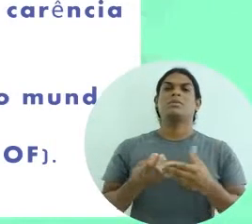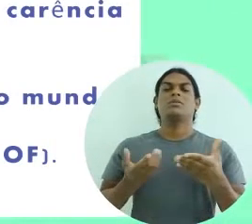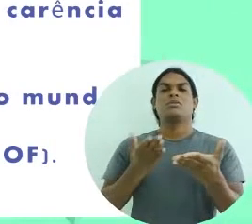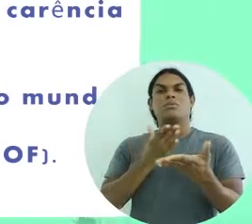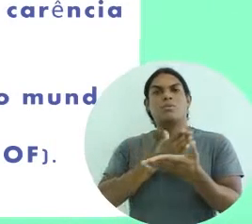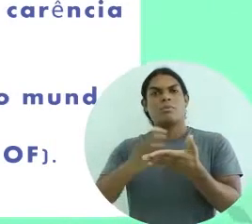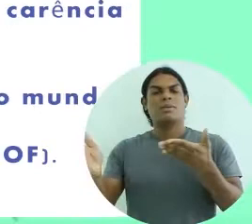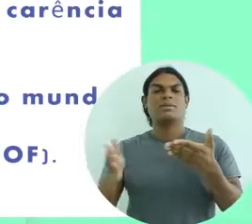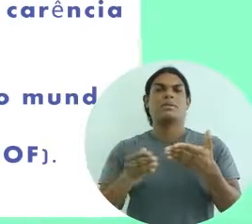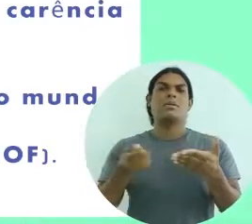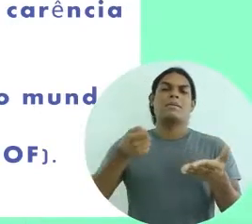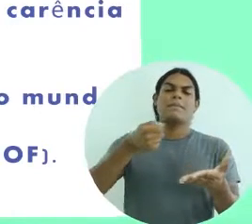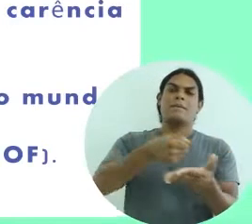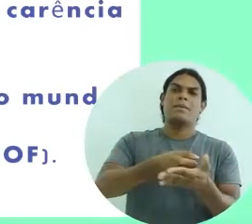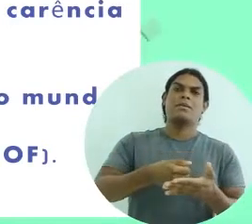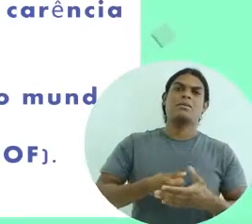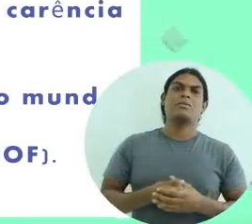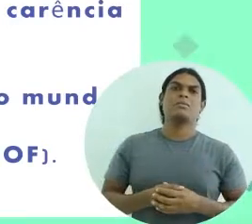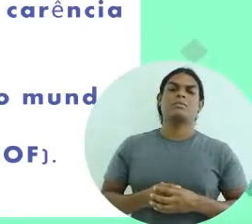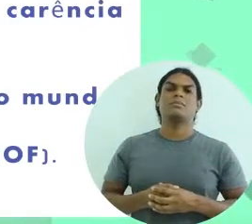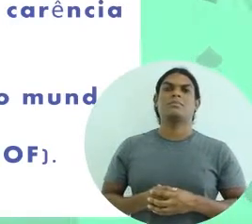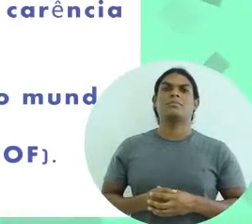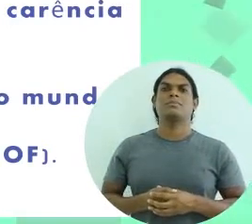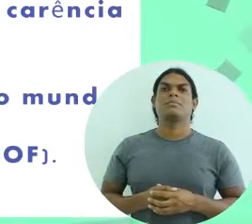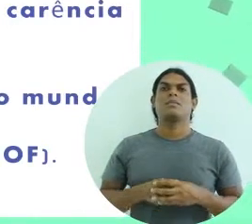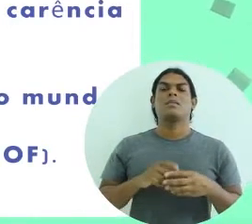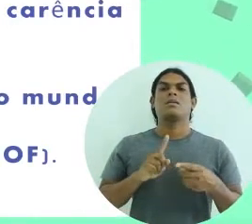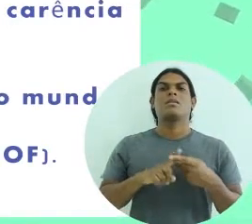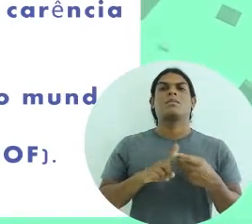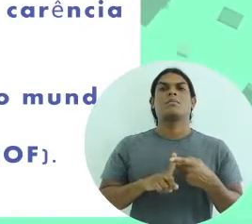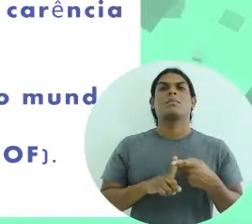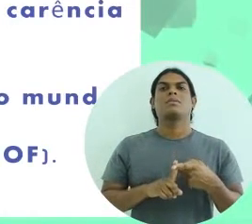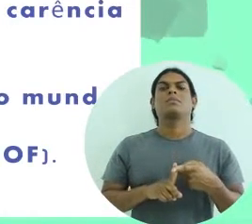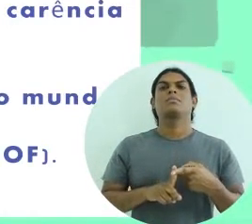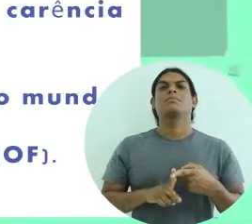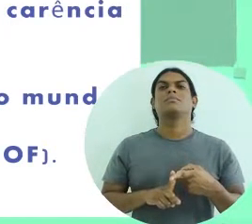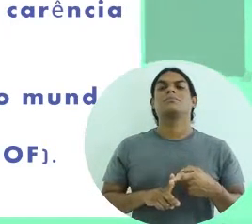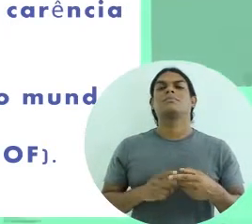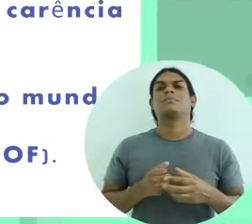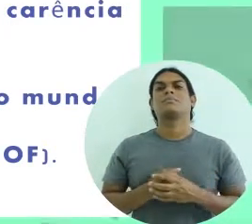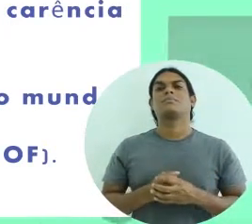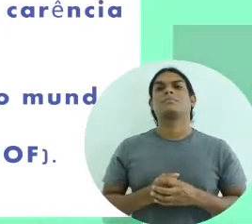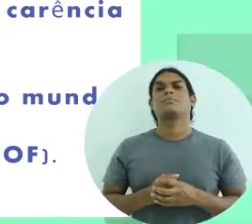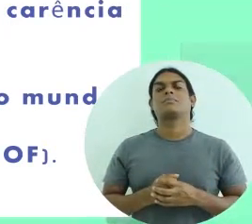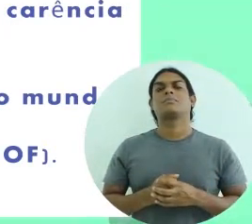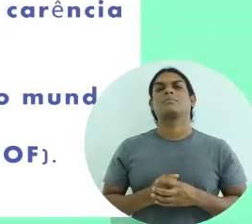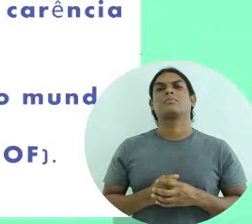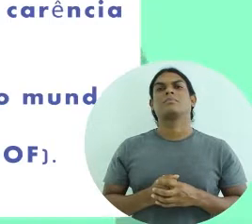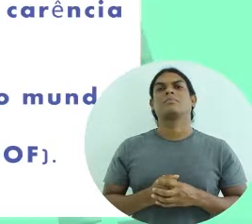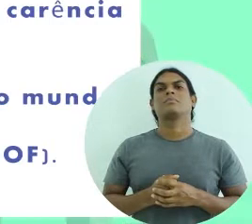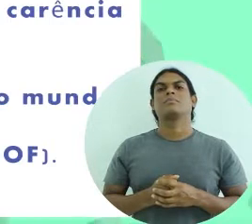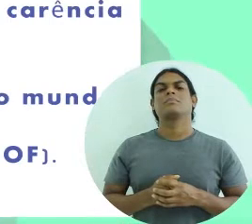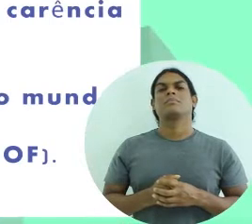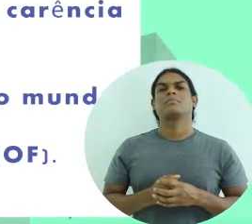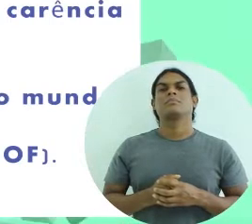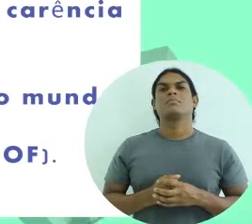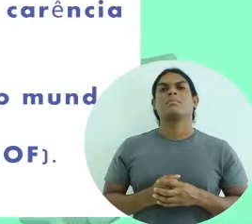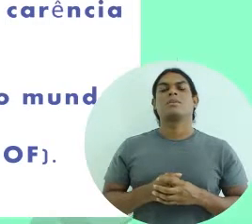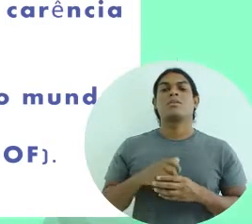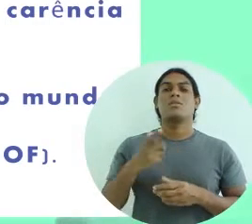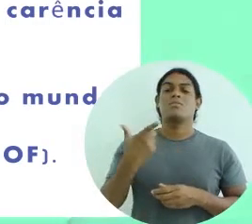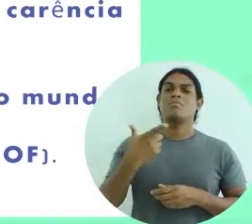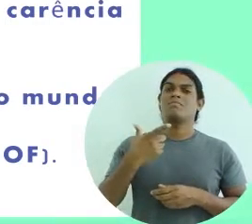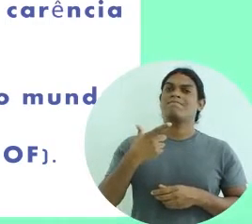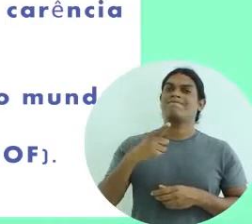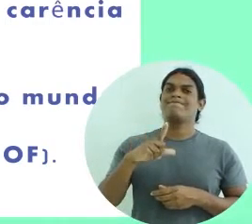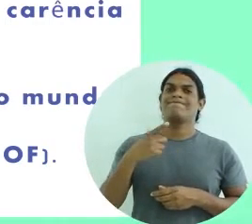depois você começar a pagar. Tem a ausência desse risco cambial, como eu falei, porque não tem a variação do dólar, que é feito em moeda